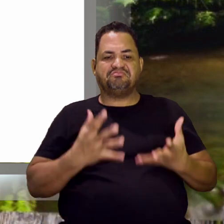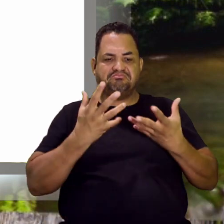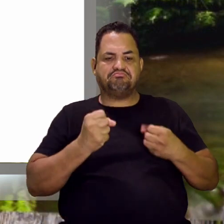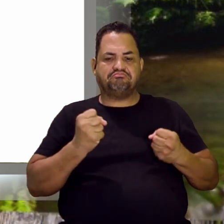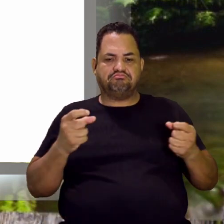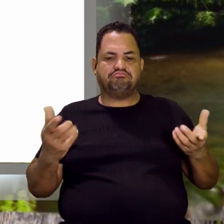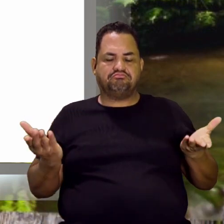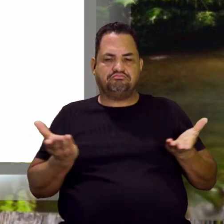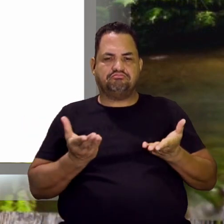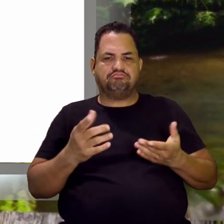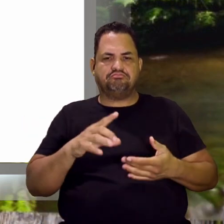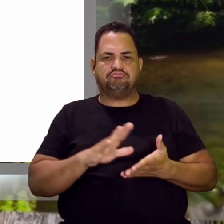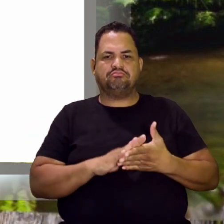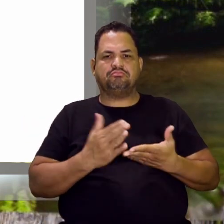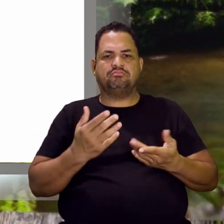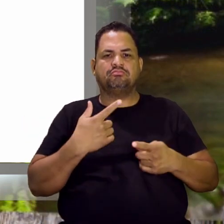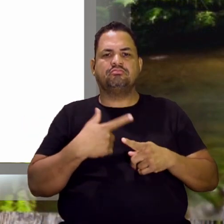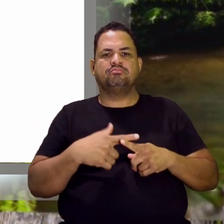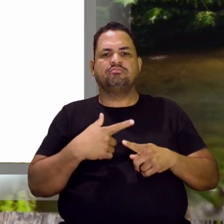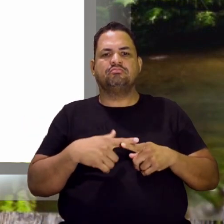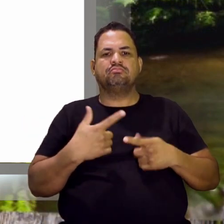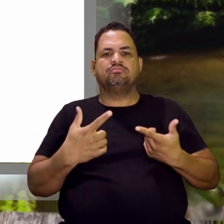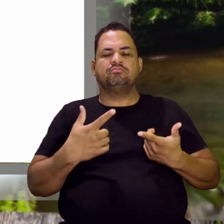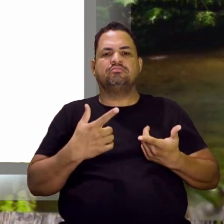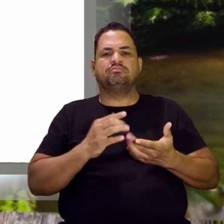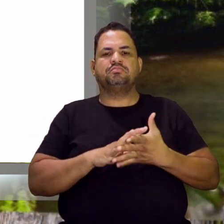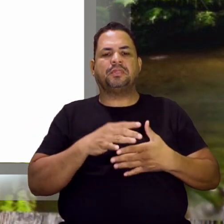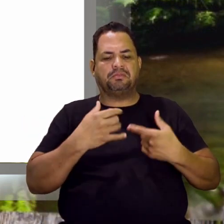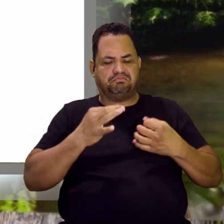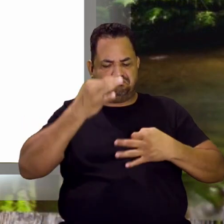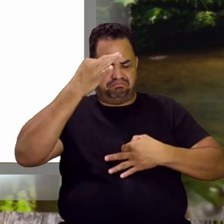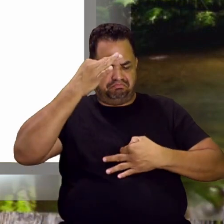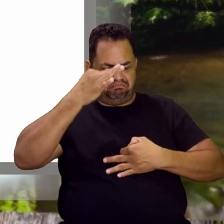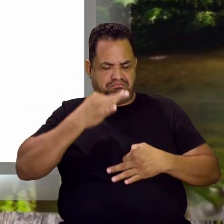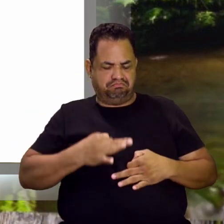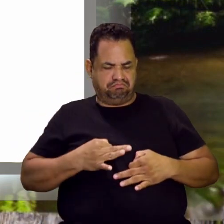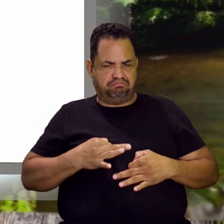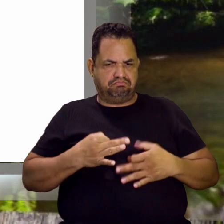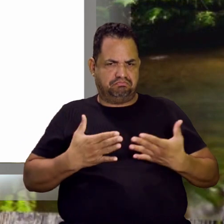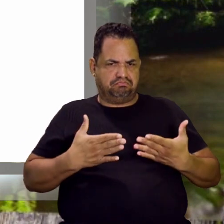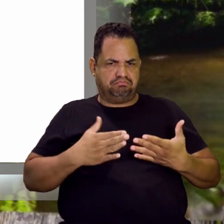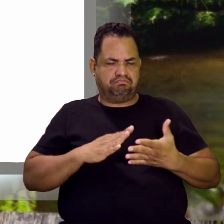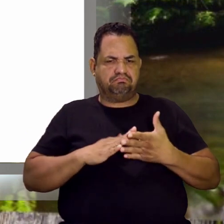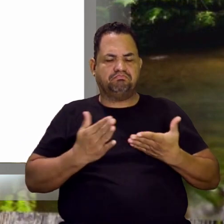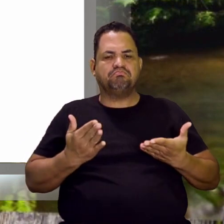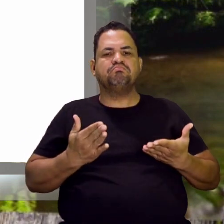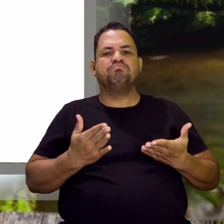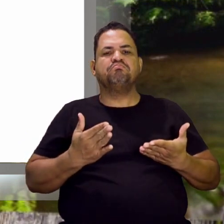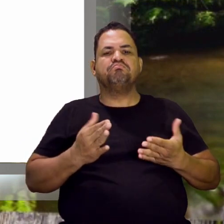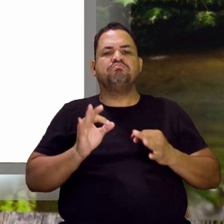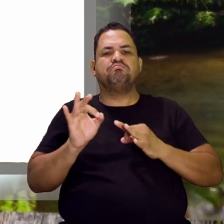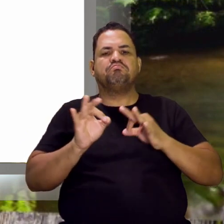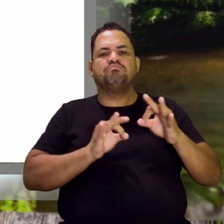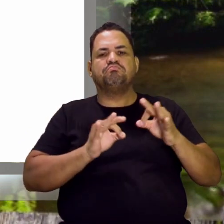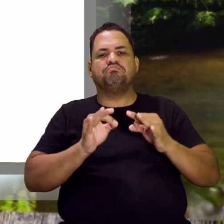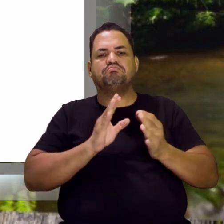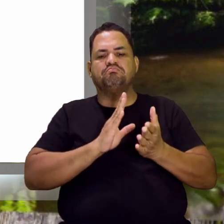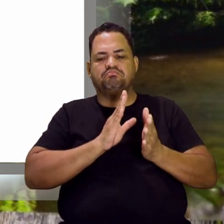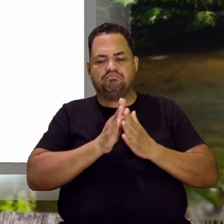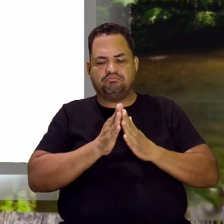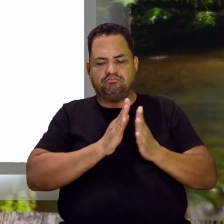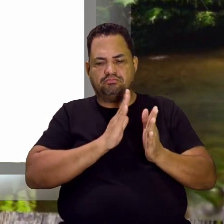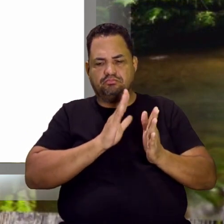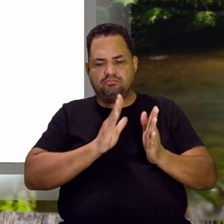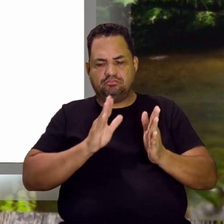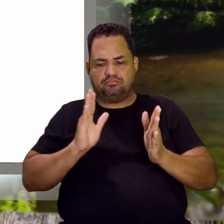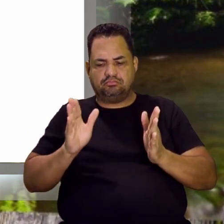hoje cientificamente, justamente pelos passos, a seriedade com que ele lidou, né, durante o processo de pesquisa